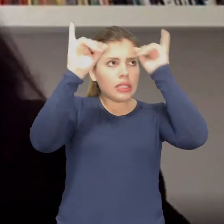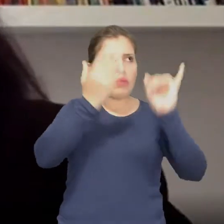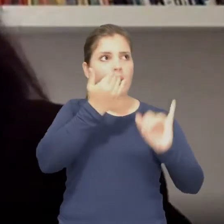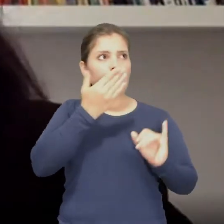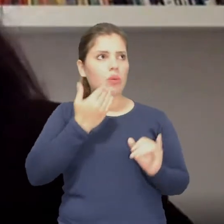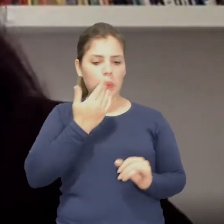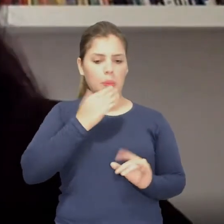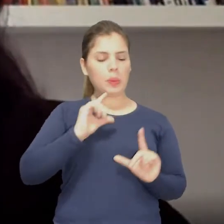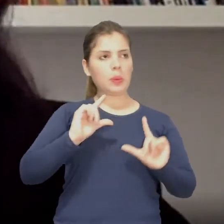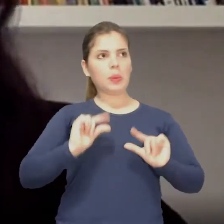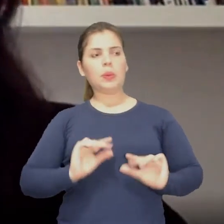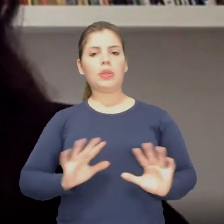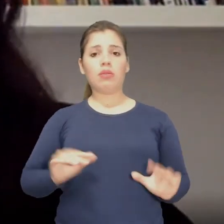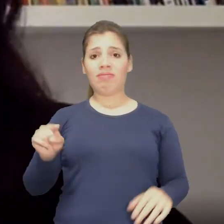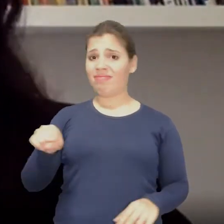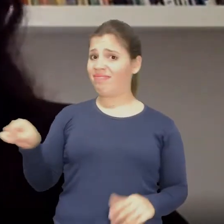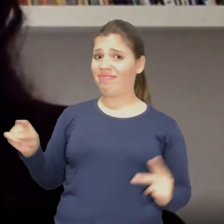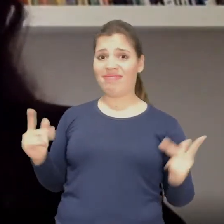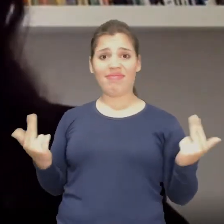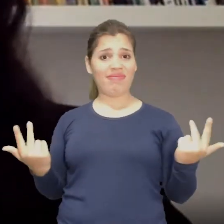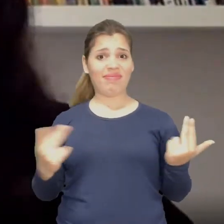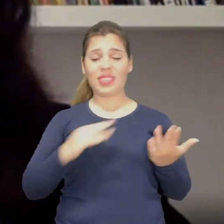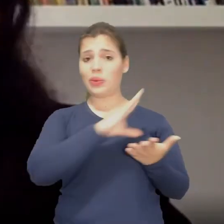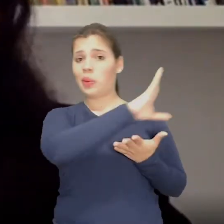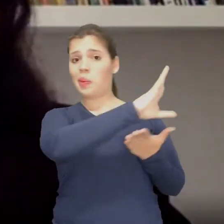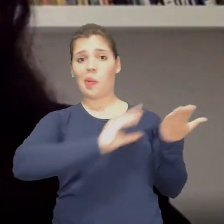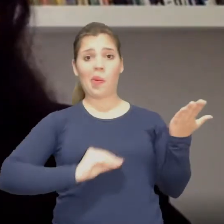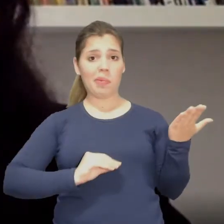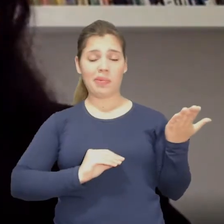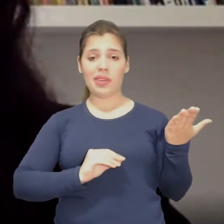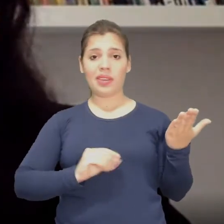dieta também. E elas passam a também